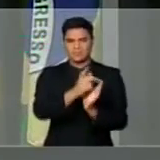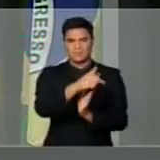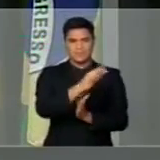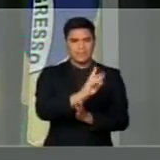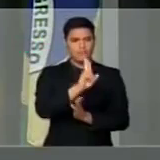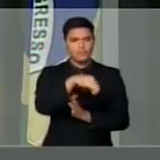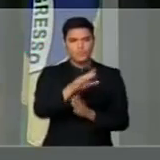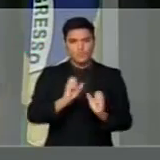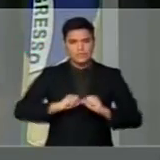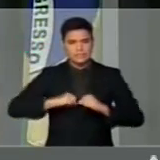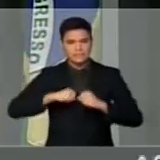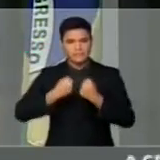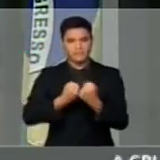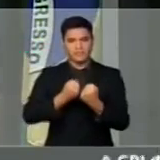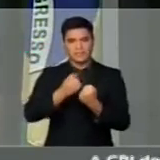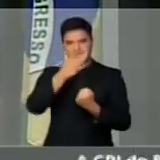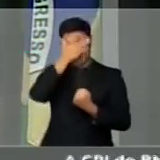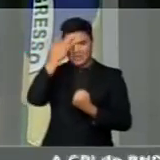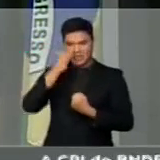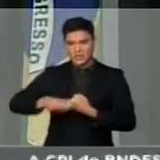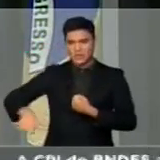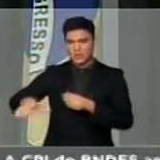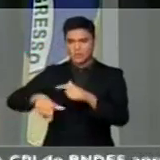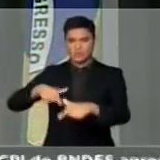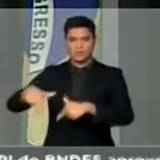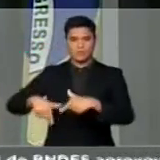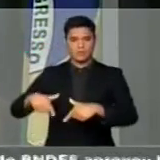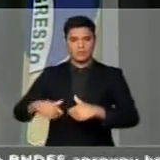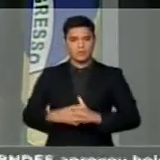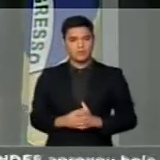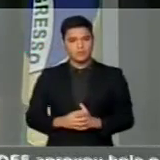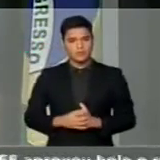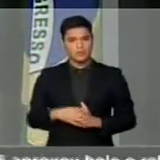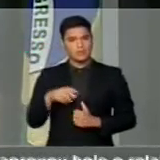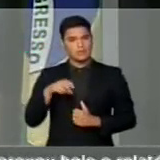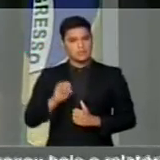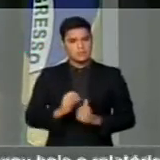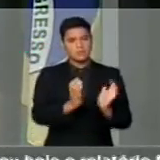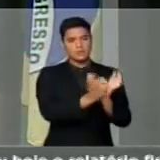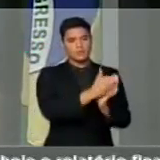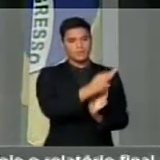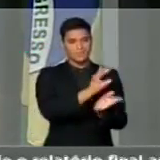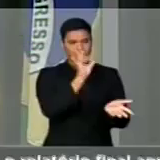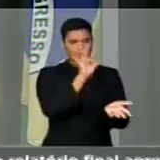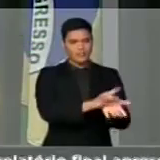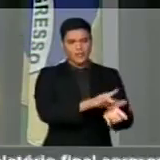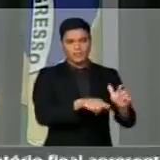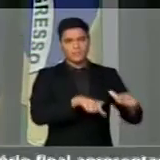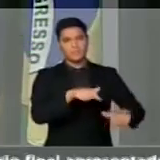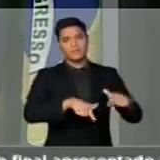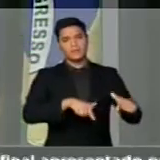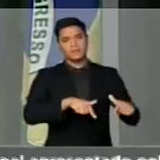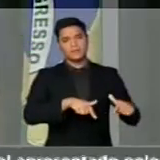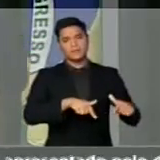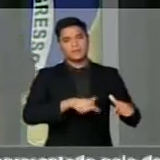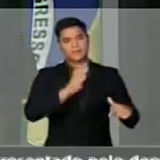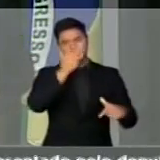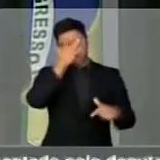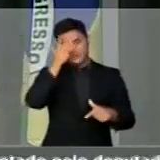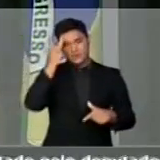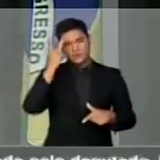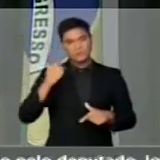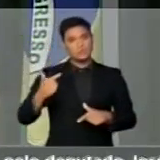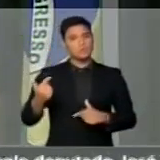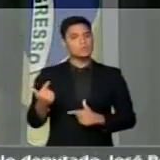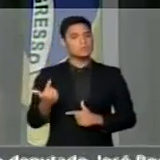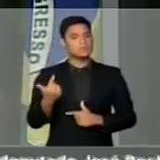nunca defendeu os trabalhadores. Se fosse trabalhista, nenhum cidadão estaria